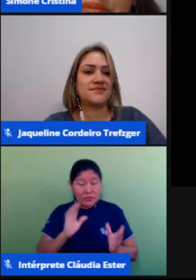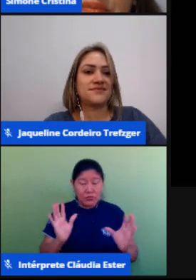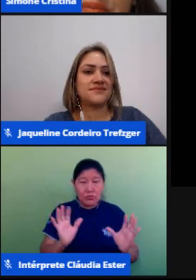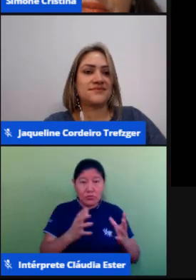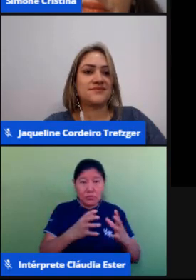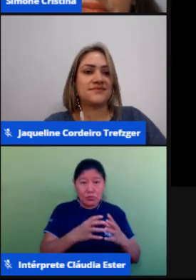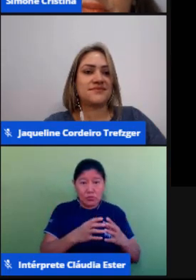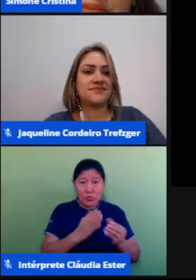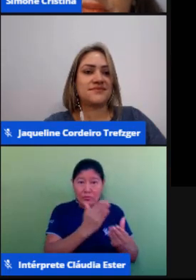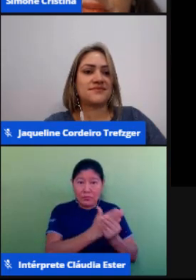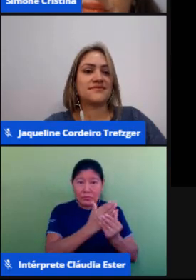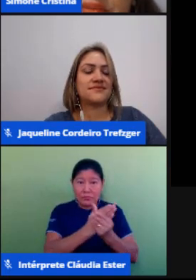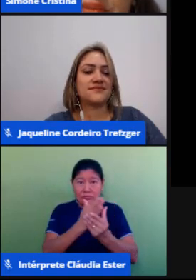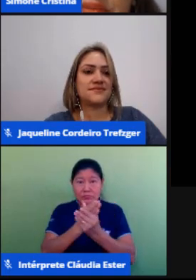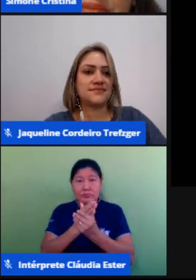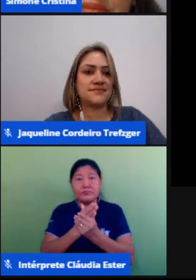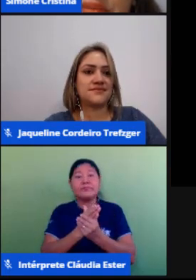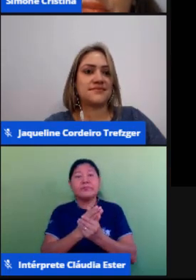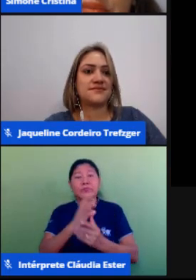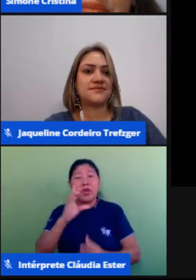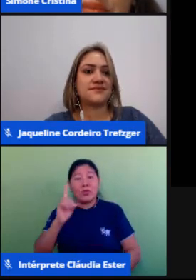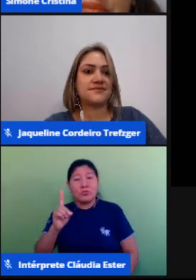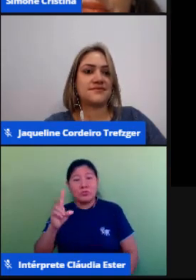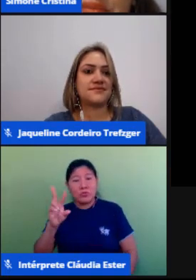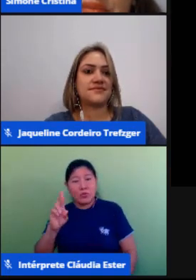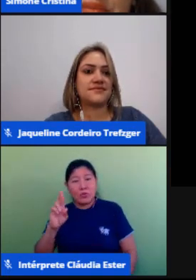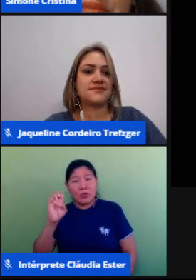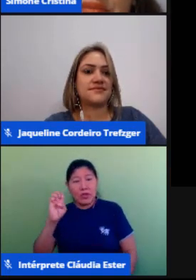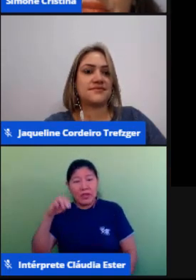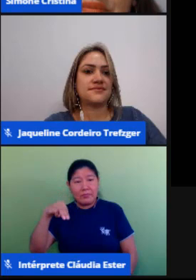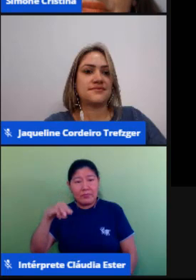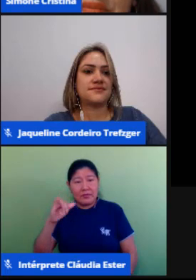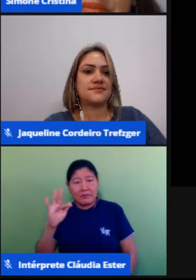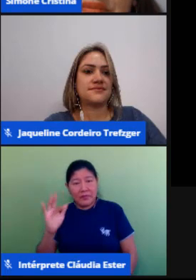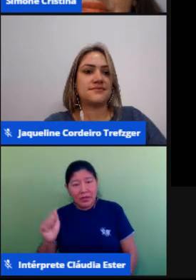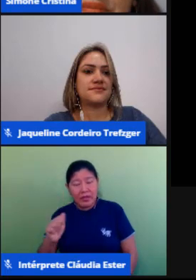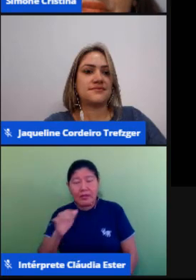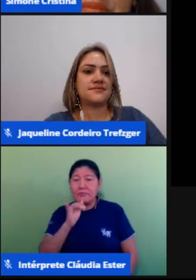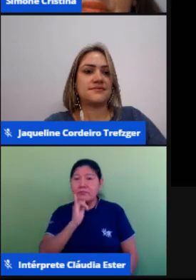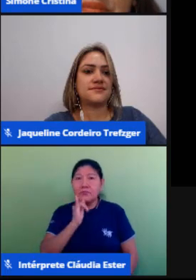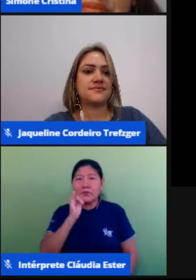se chama Arca de Ninguém. Quem escreveu foi Mariana